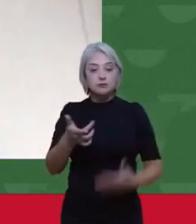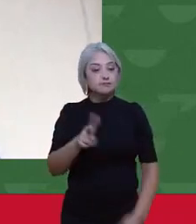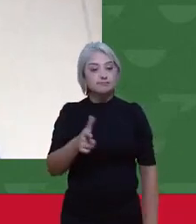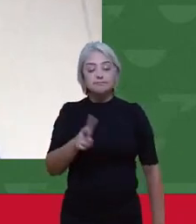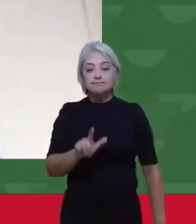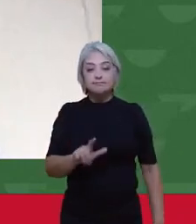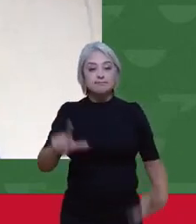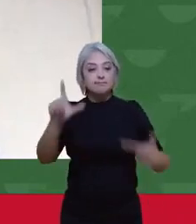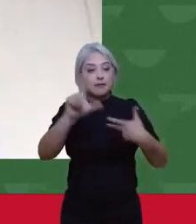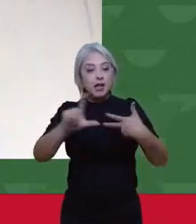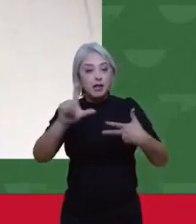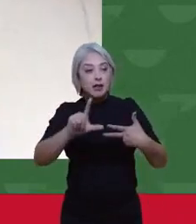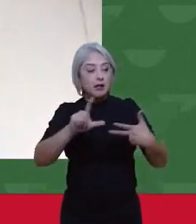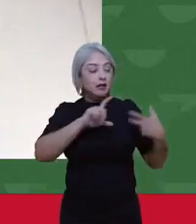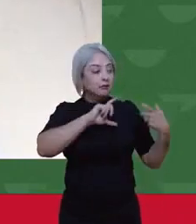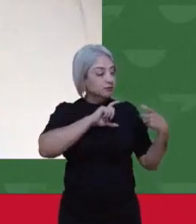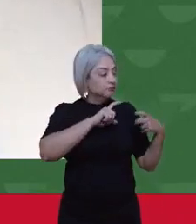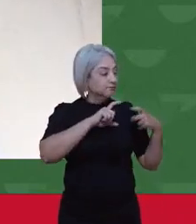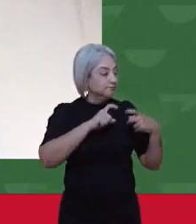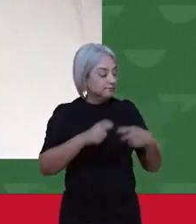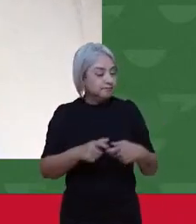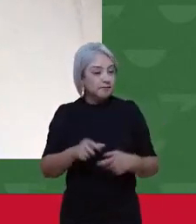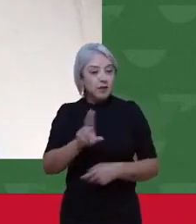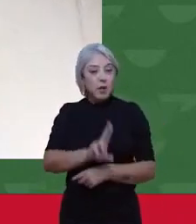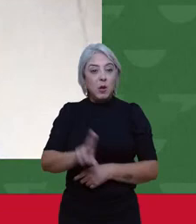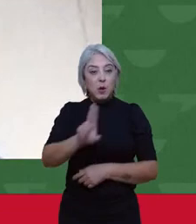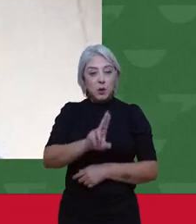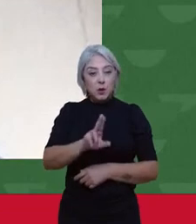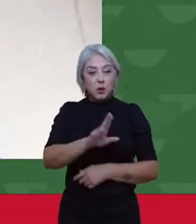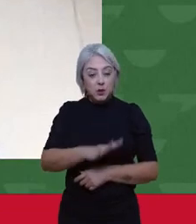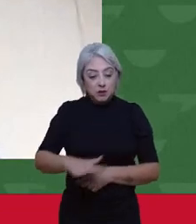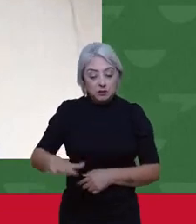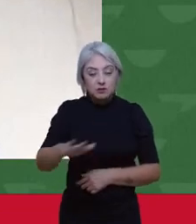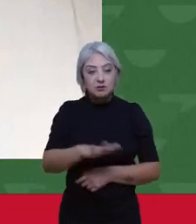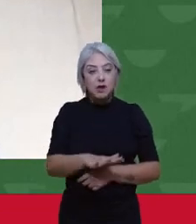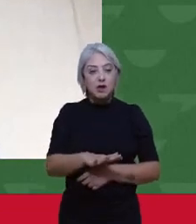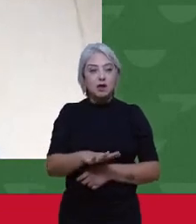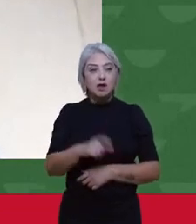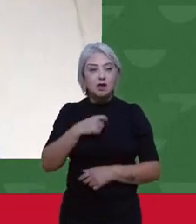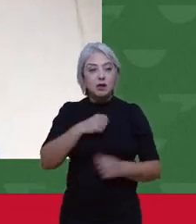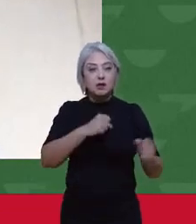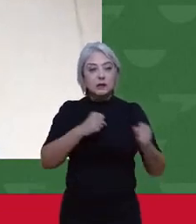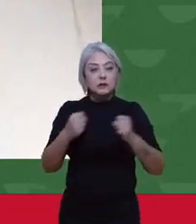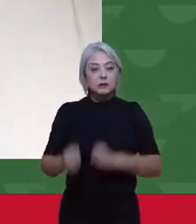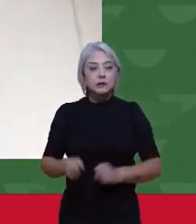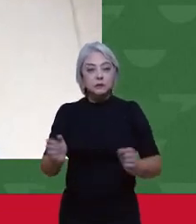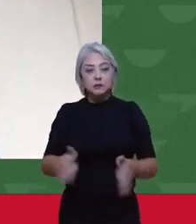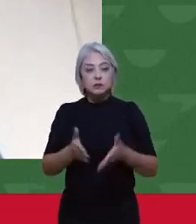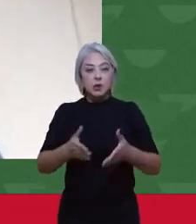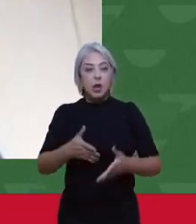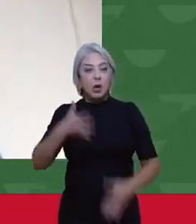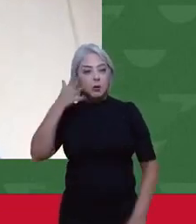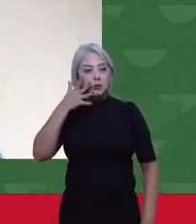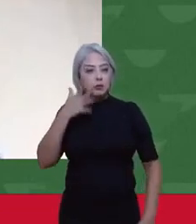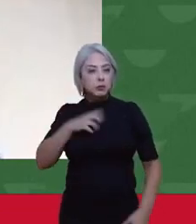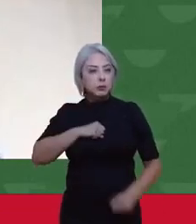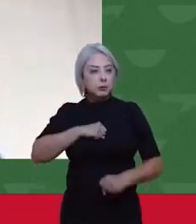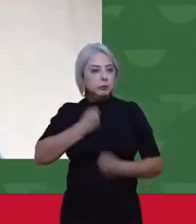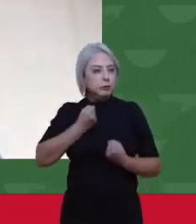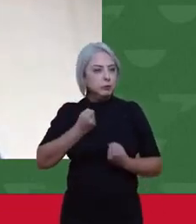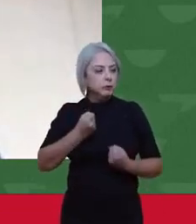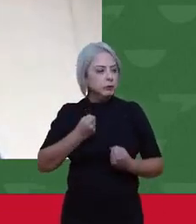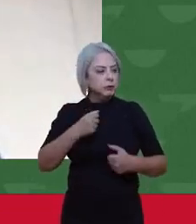um legislativo extremamente conservador e que usa desse espaço de poder para promover o discurso de ódio.